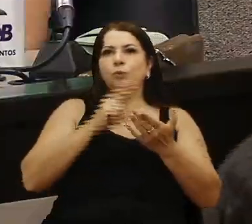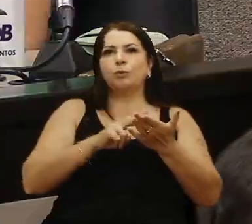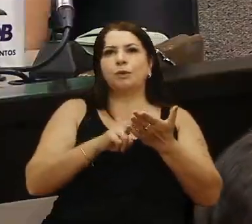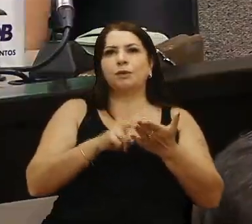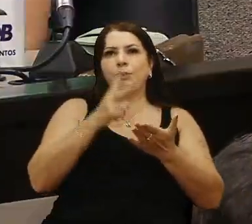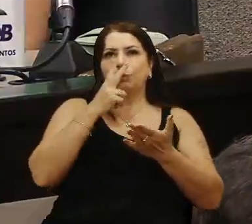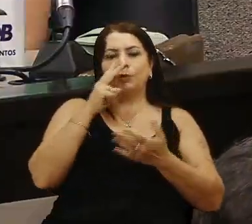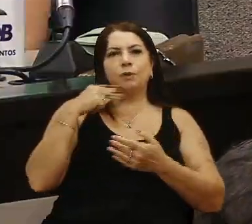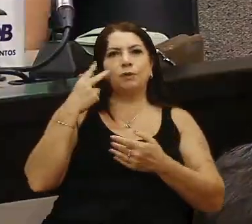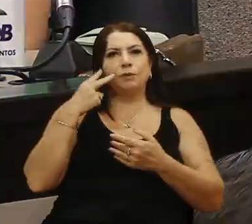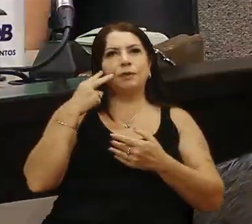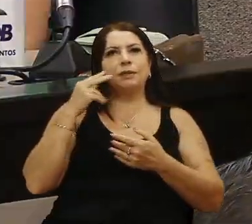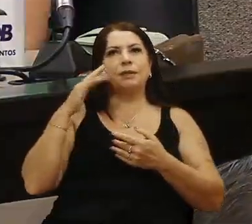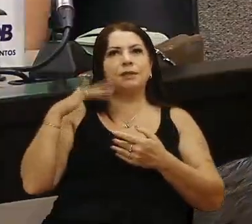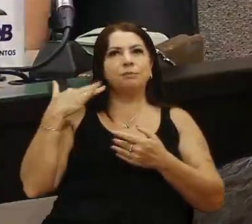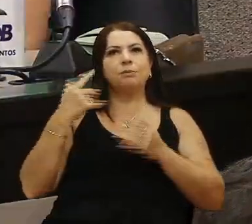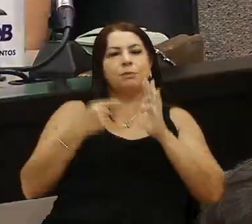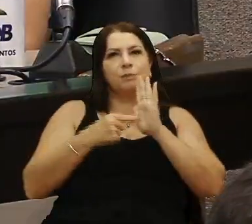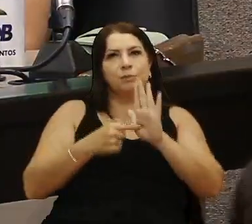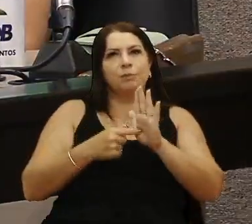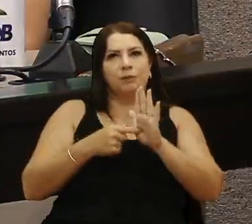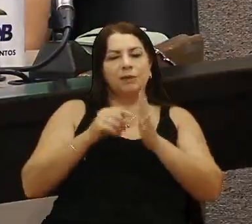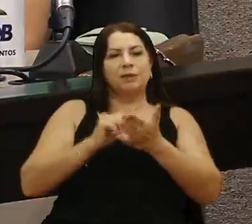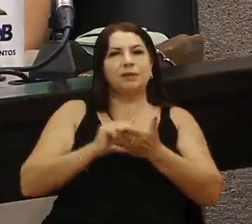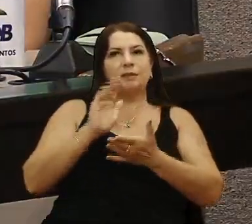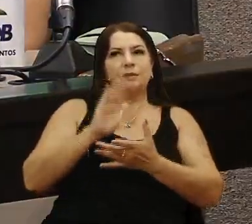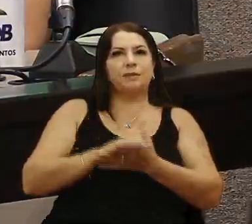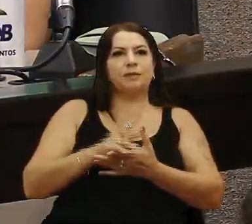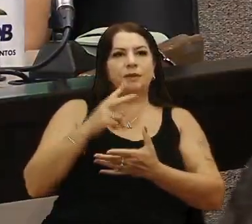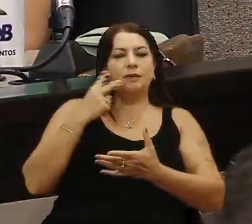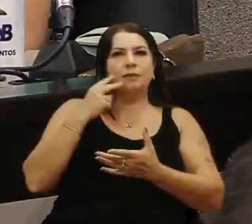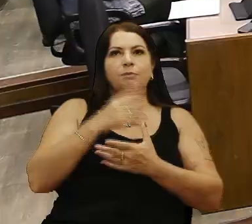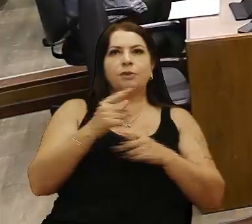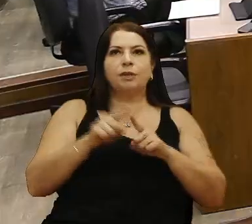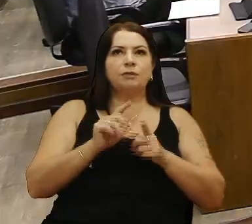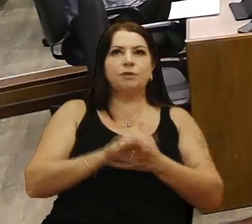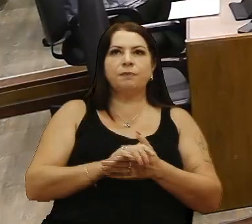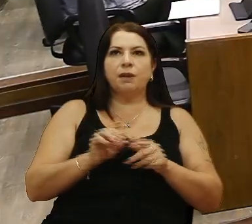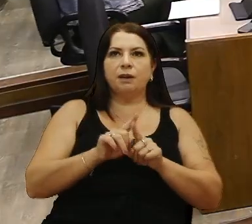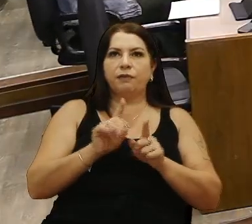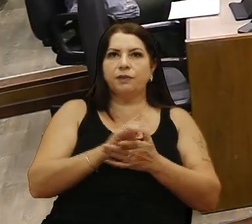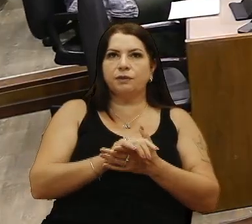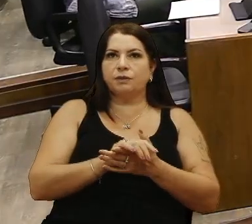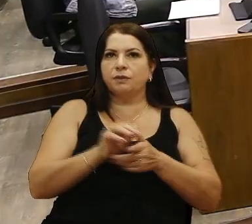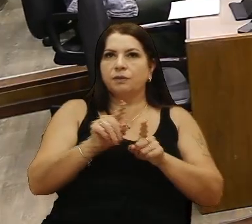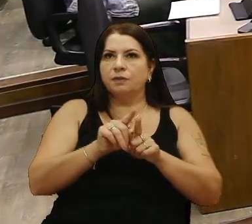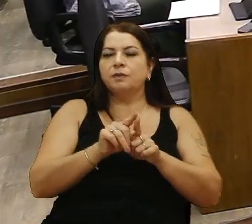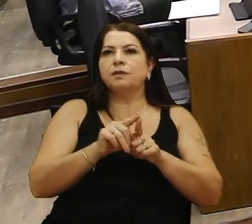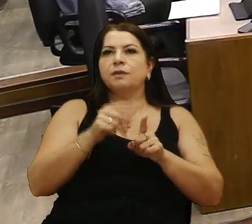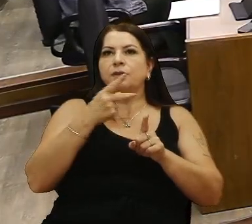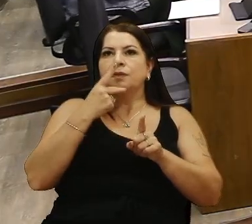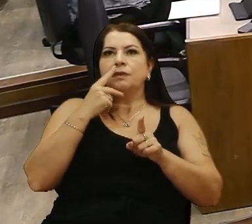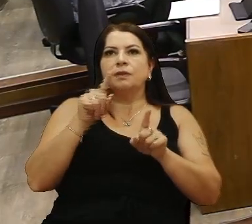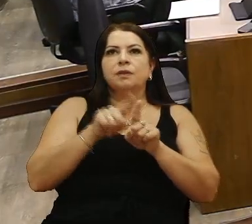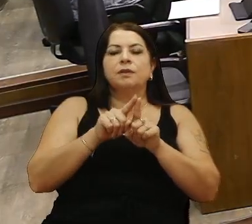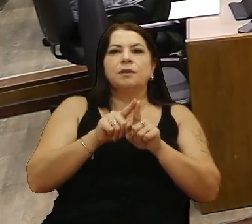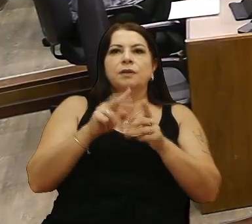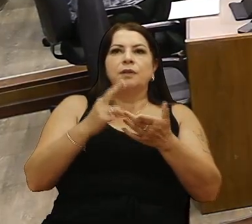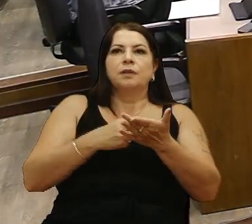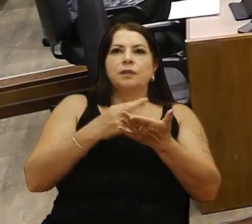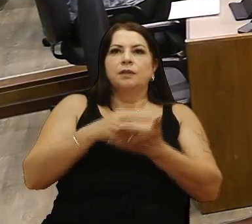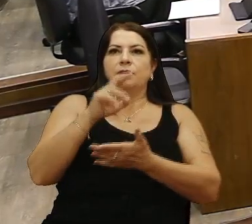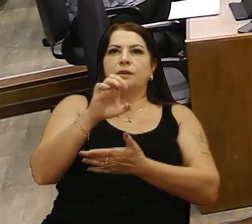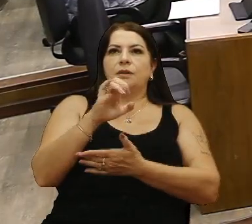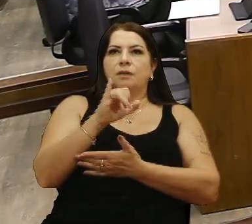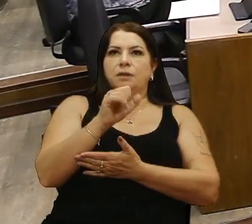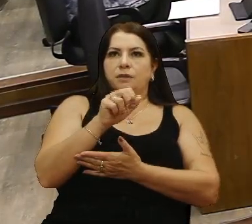como a vereadora Andressa trouxe aqui para nós. Uma parte, vereadora. Seu a parte, vereador Iago. Nada de novidade, eu estava vendo agora na revista Isto É,